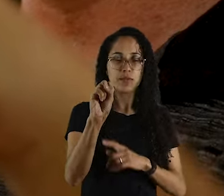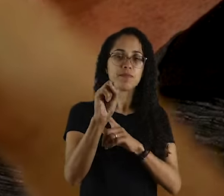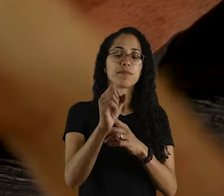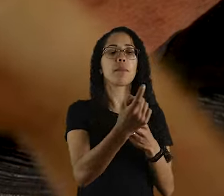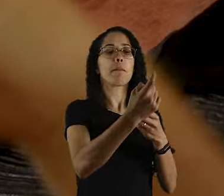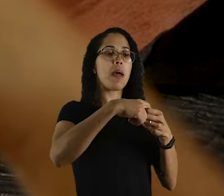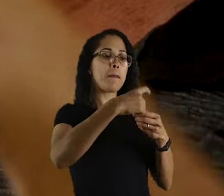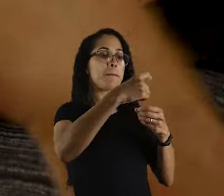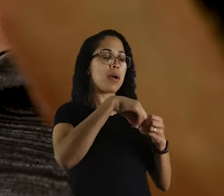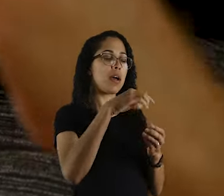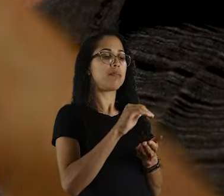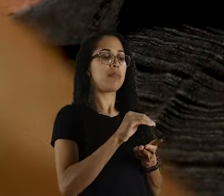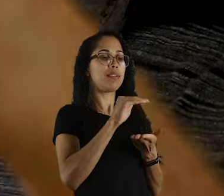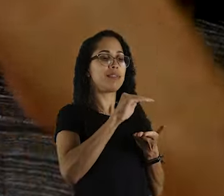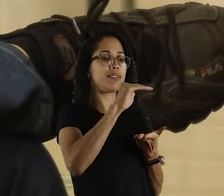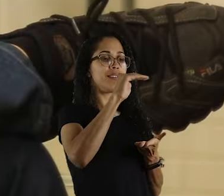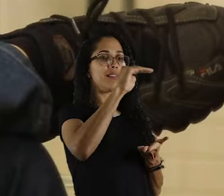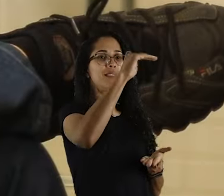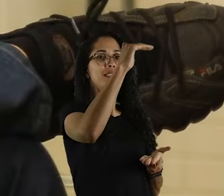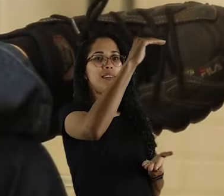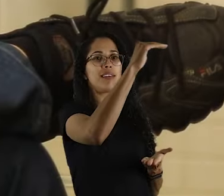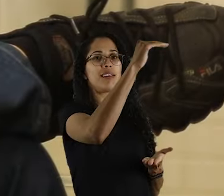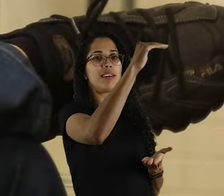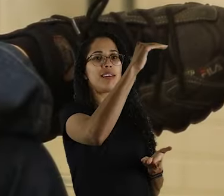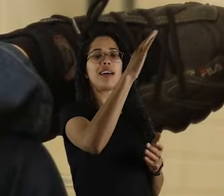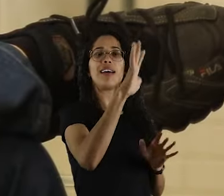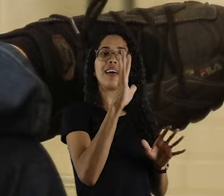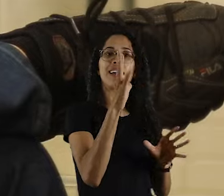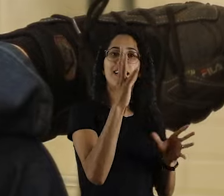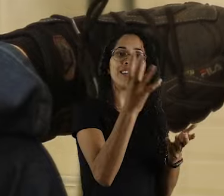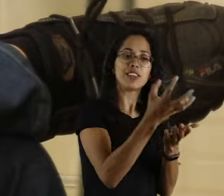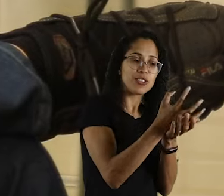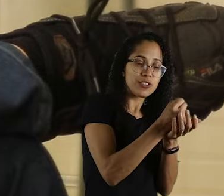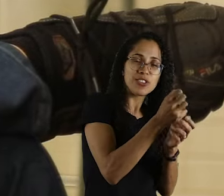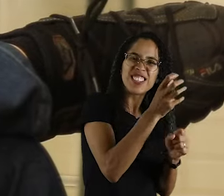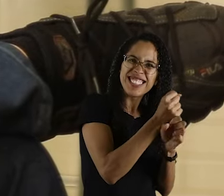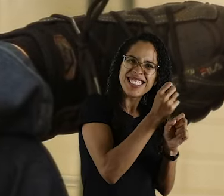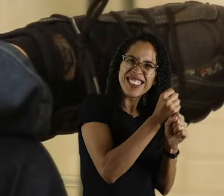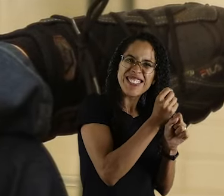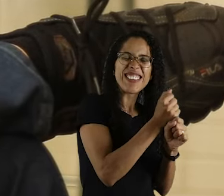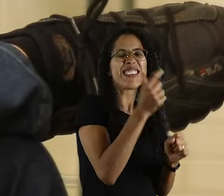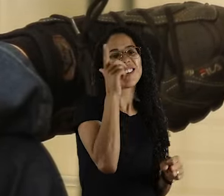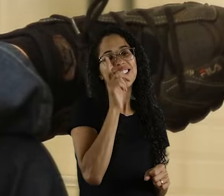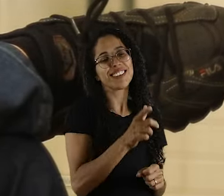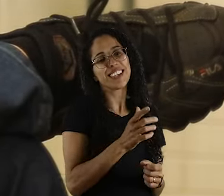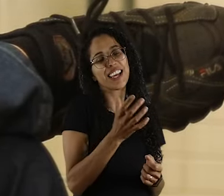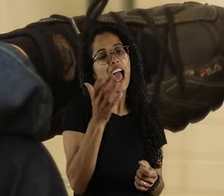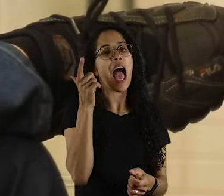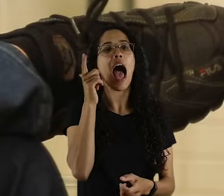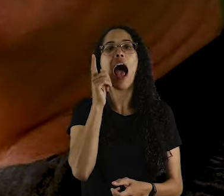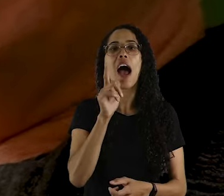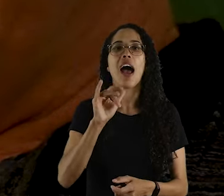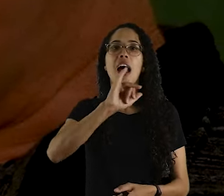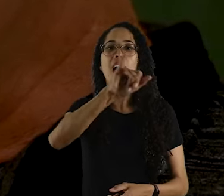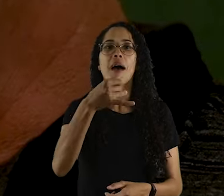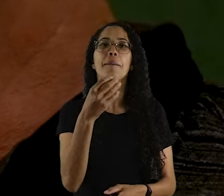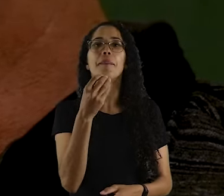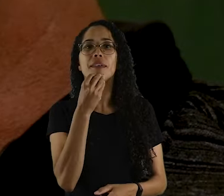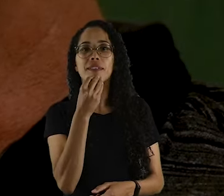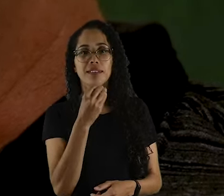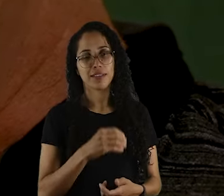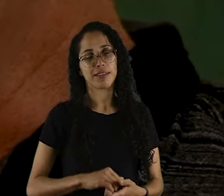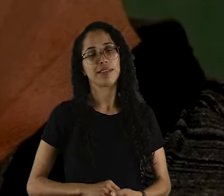conseguir chegar uma época lá que tu resolve, tu começa a curtir esse dinheiro, aproveitar esse dinheiro. Depois